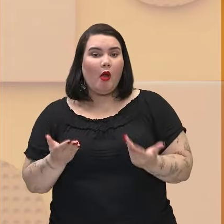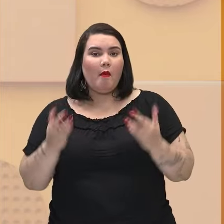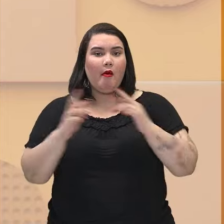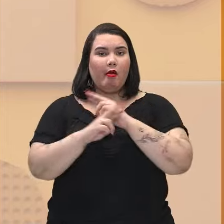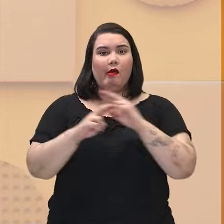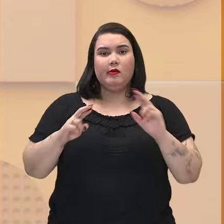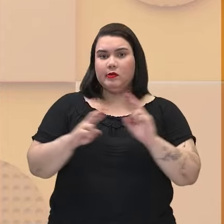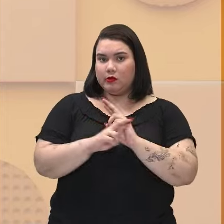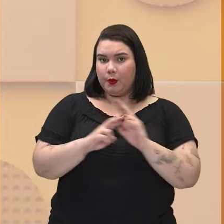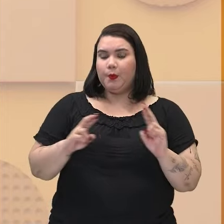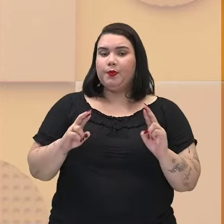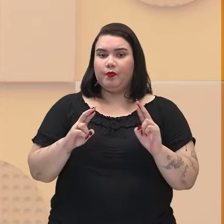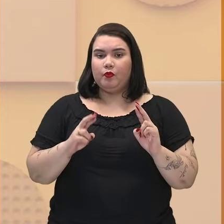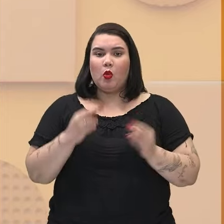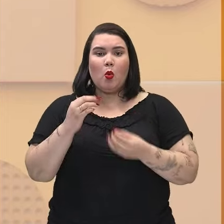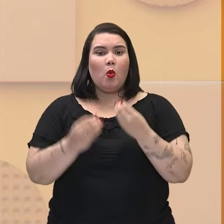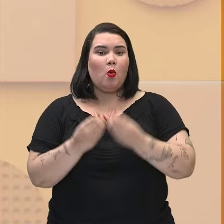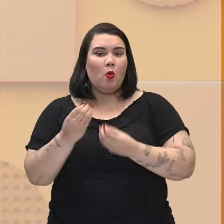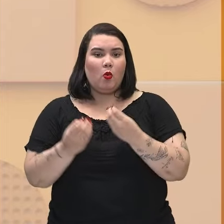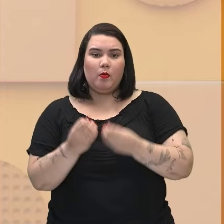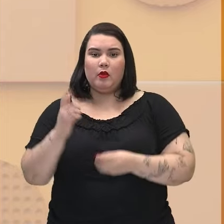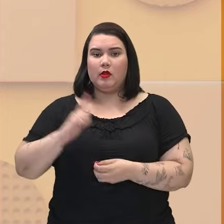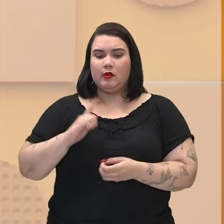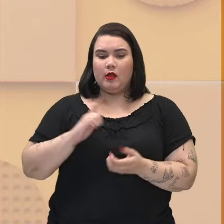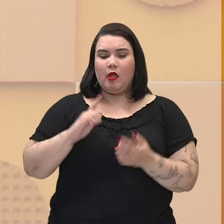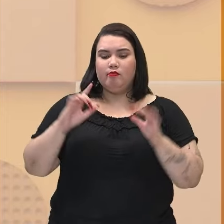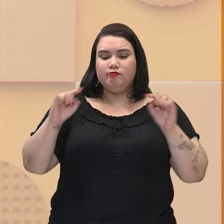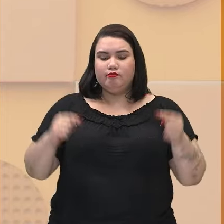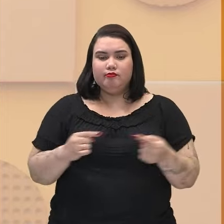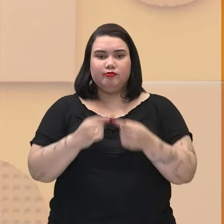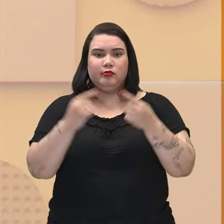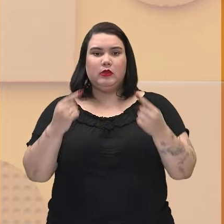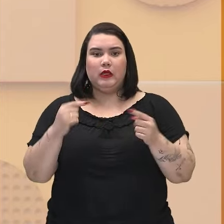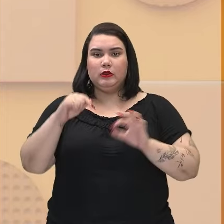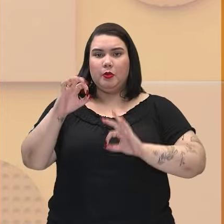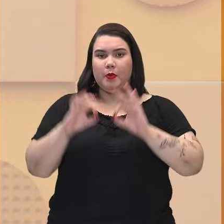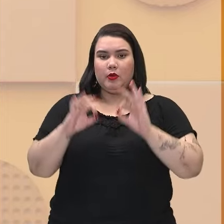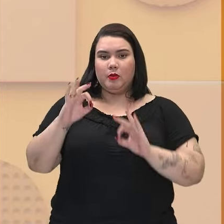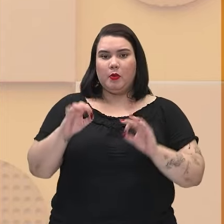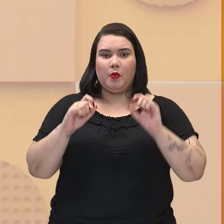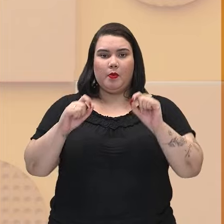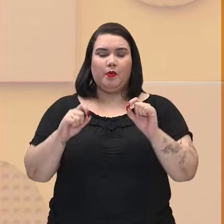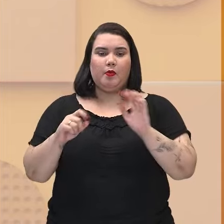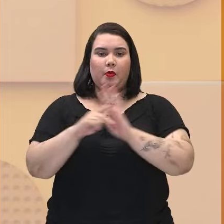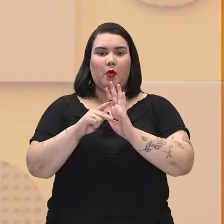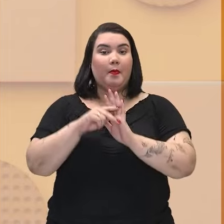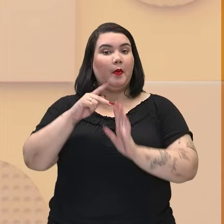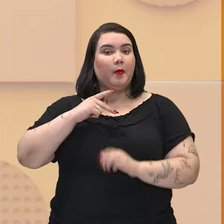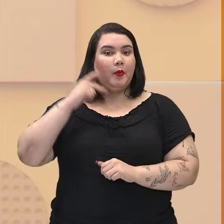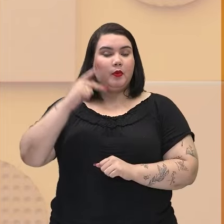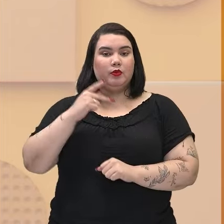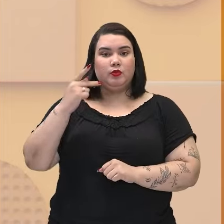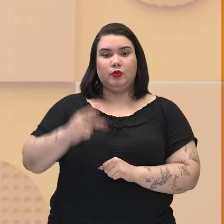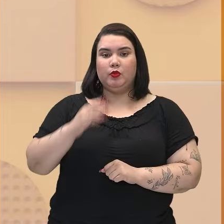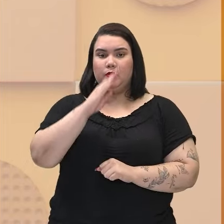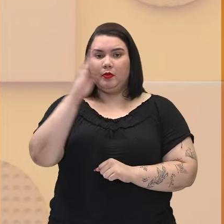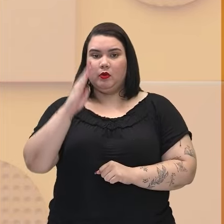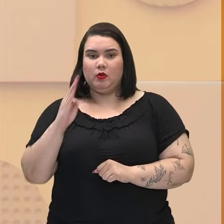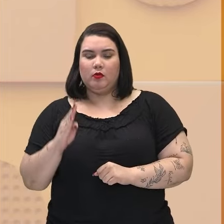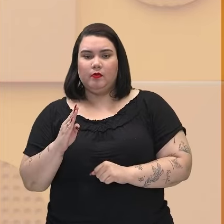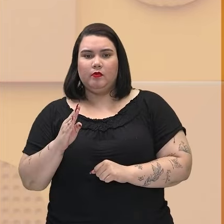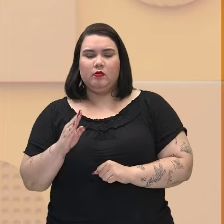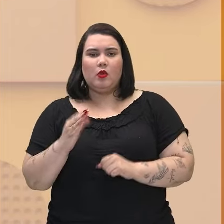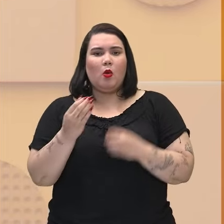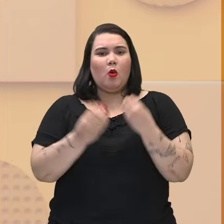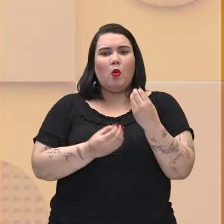entre si? De que forma que eles estão, de fato, associados ao processo da emancipação política do Brasil? Ou seja, como é que